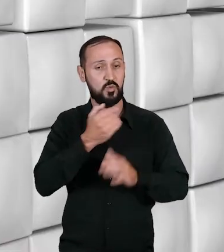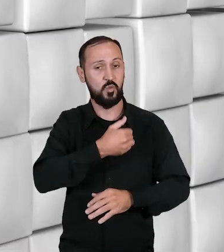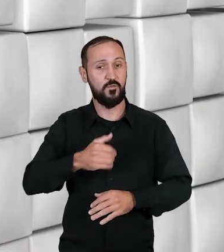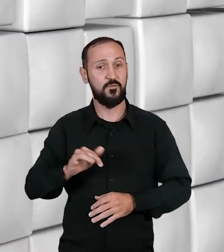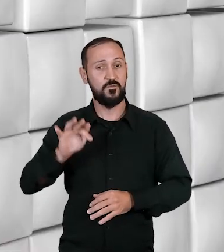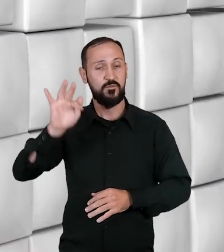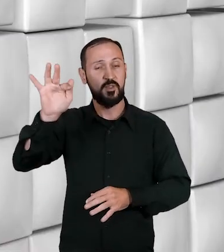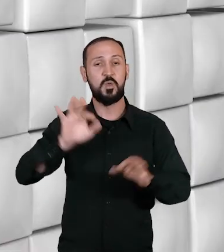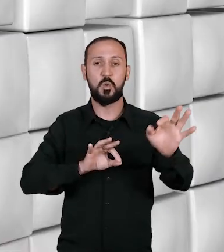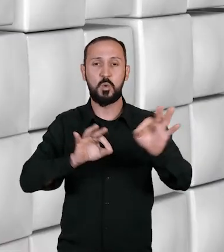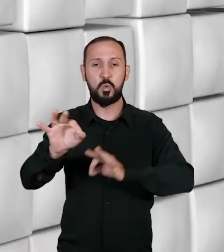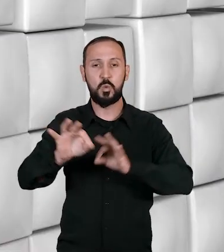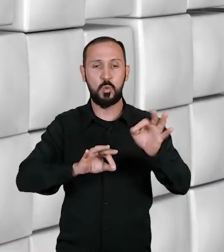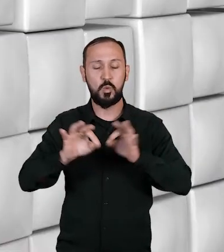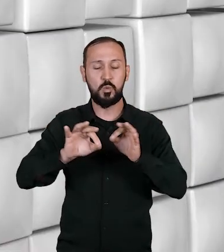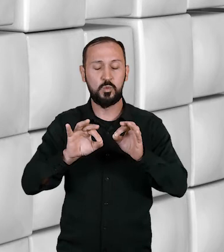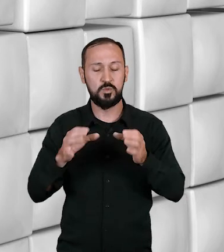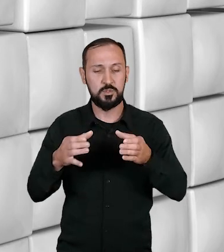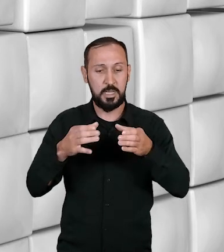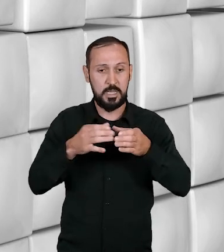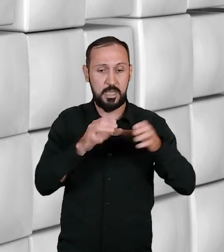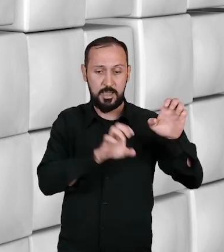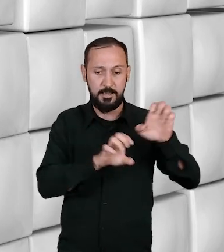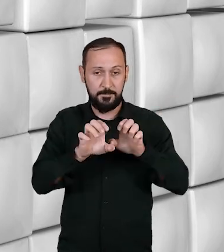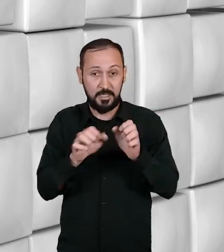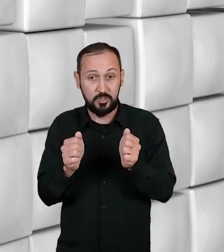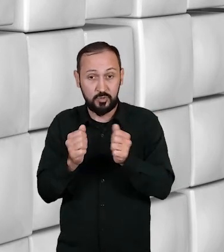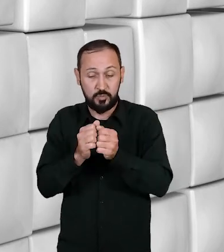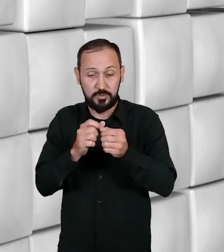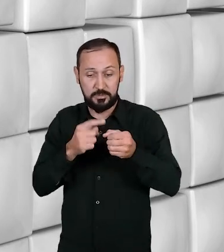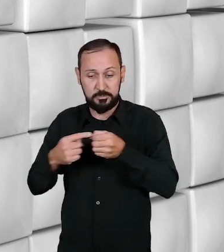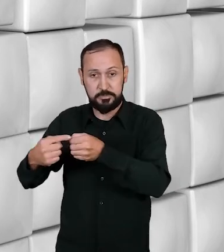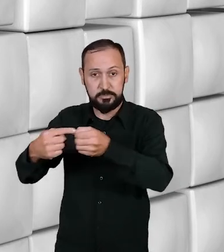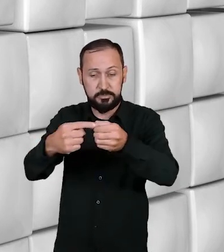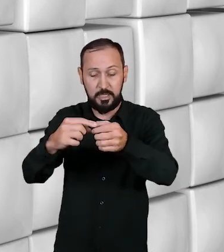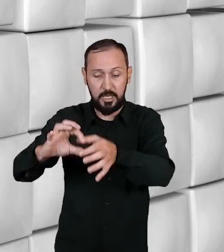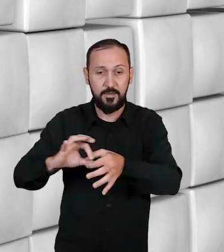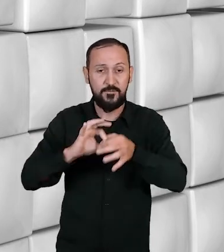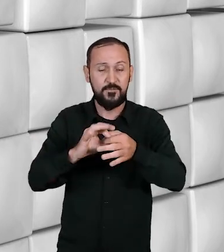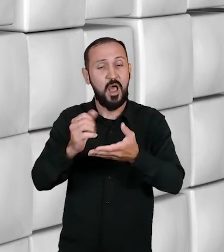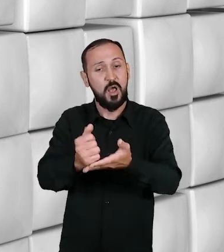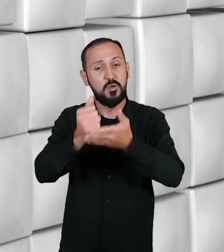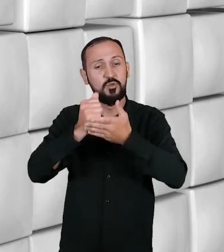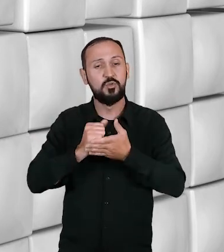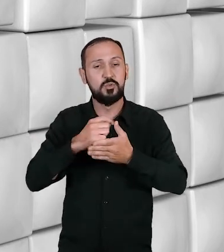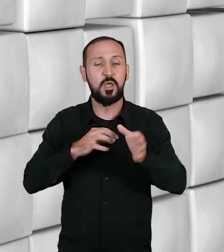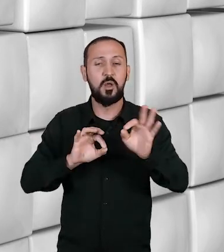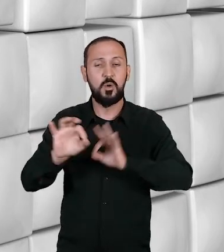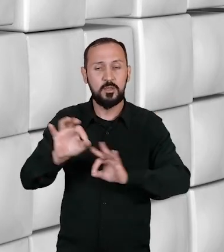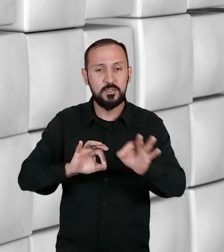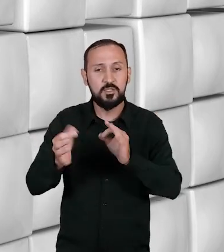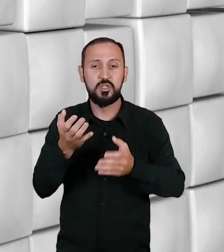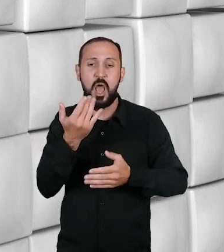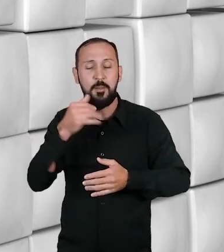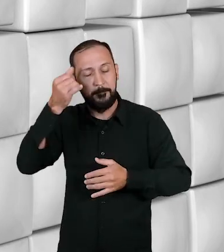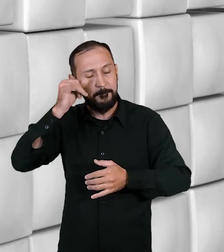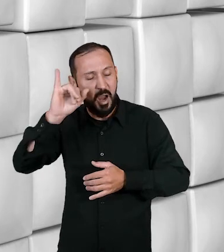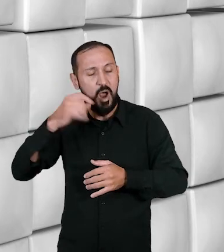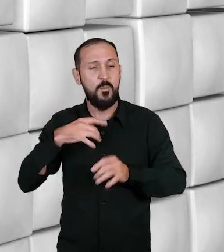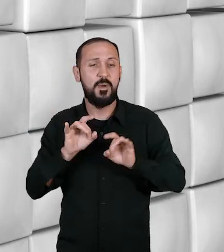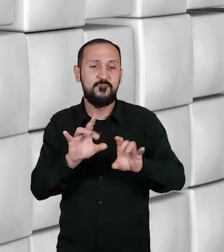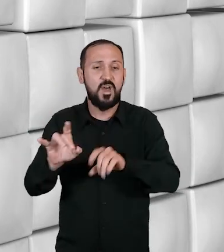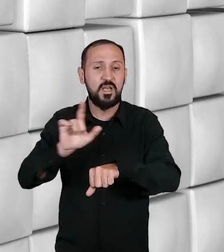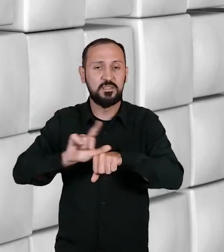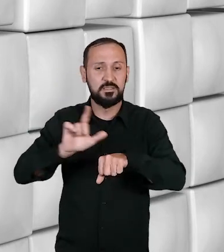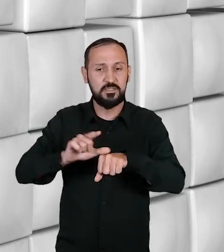do governo federal que regulamenta consórcios intermunicipais facilitará o comércio de produtos de ordem